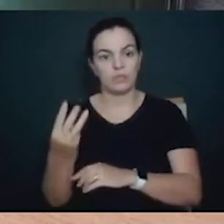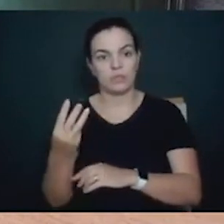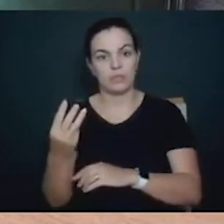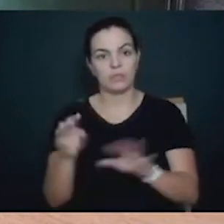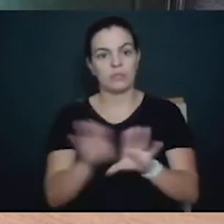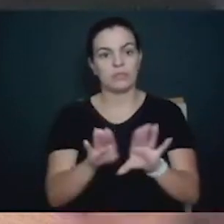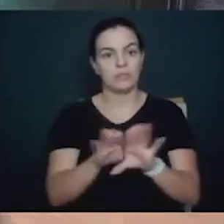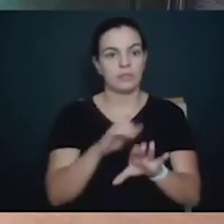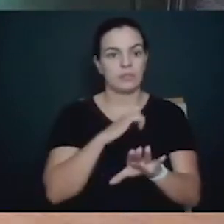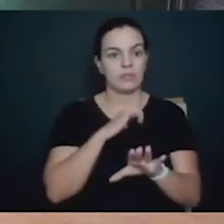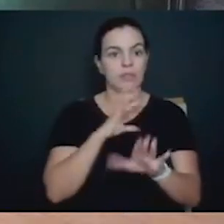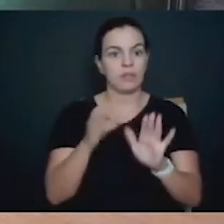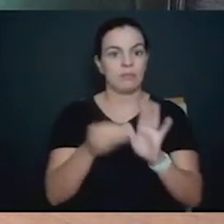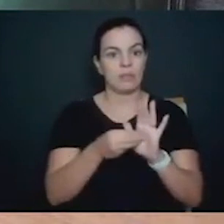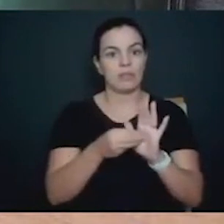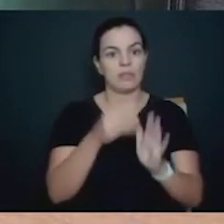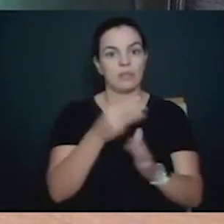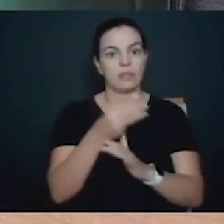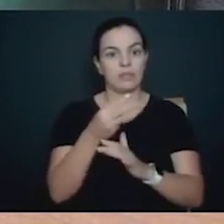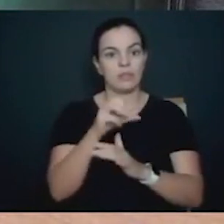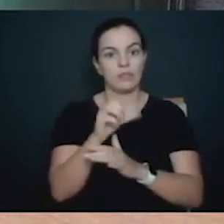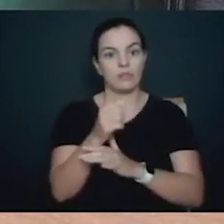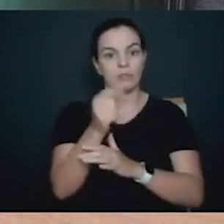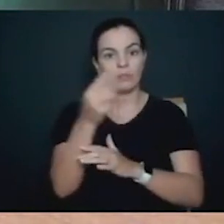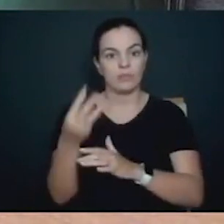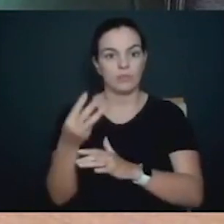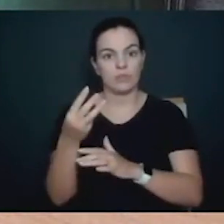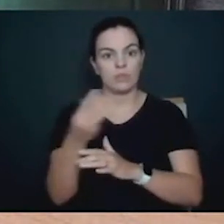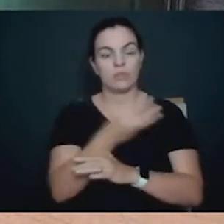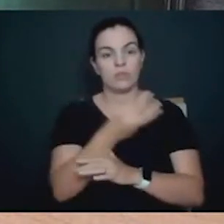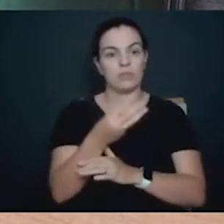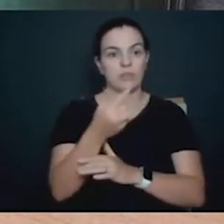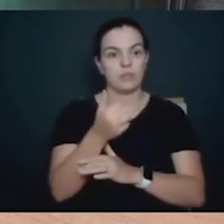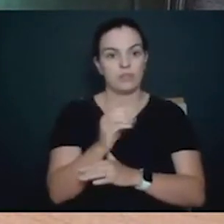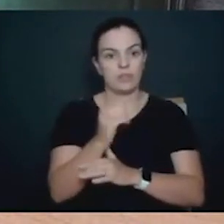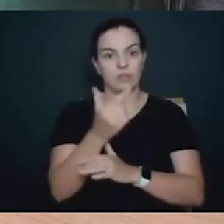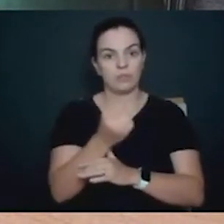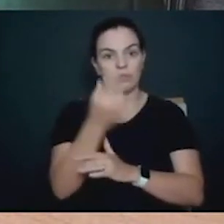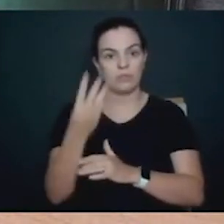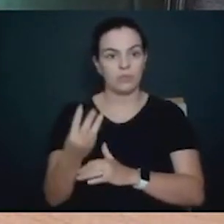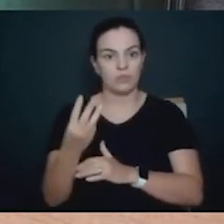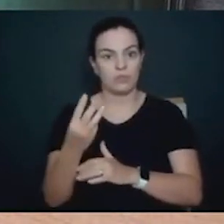emendas supressivas 33.9/2023, 33.10/2023, modificativa